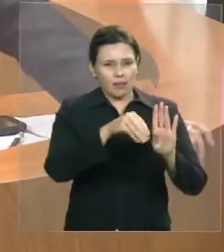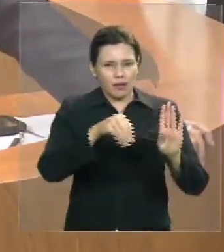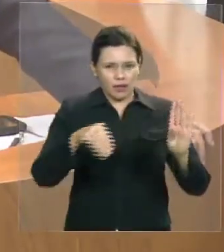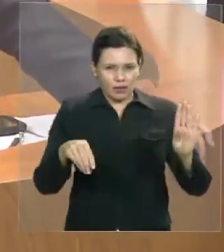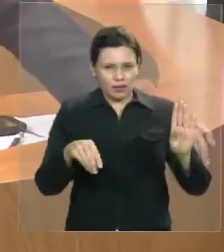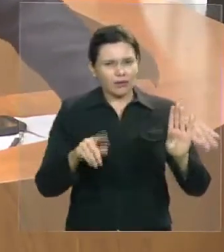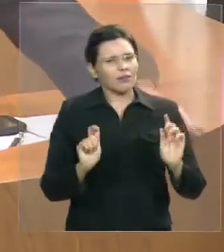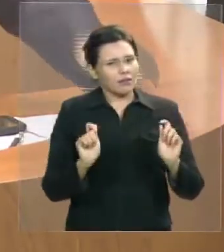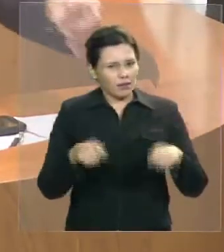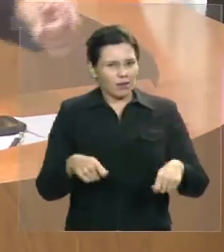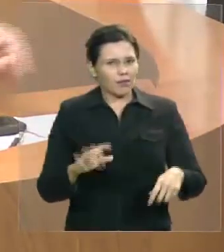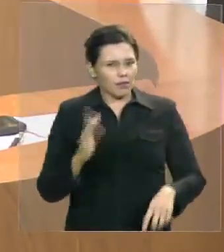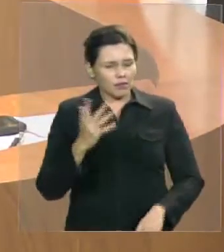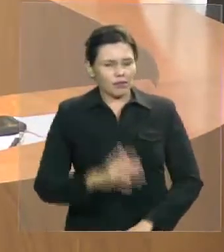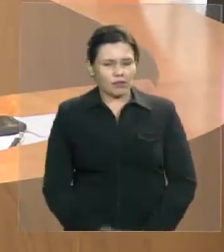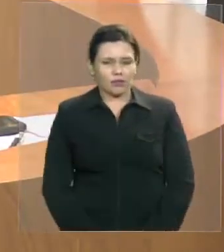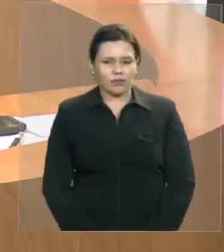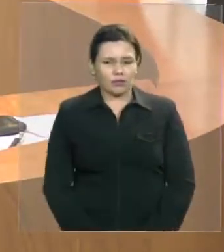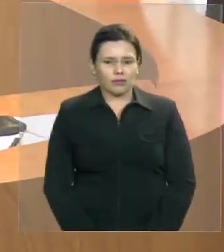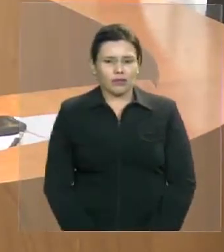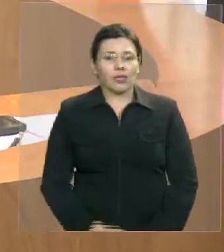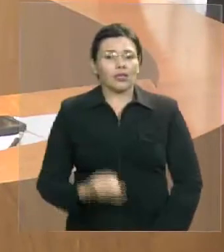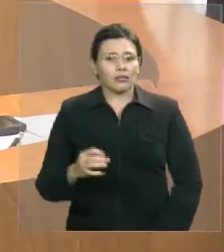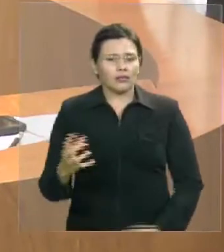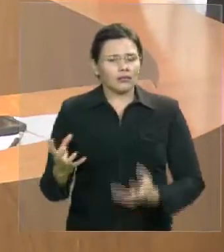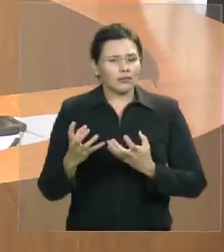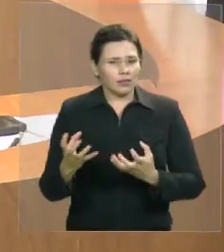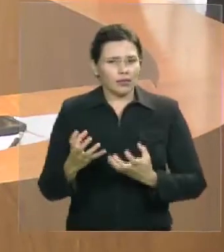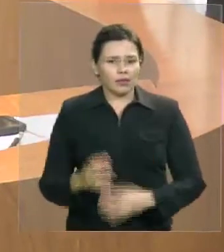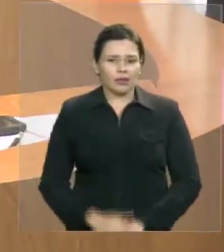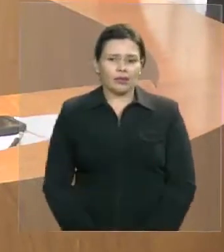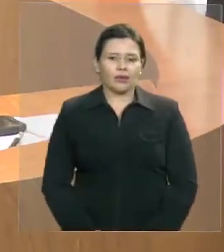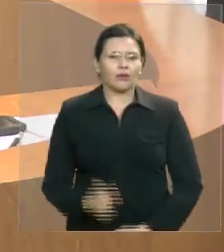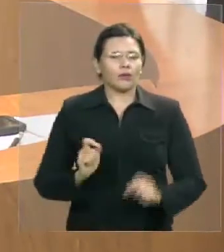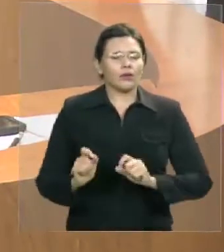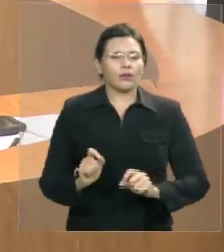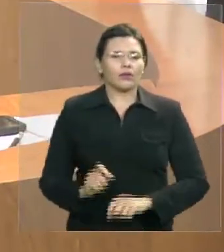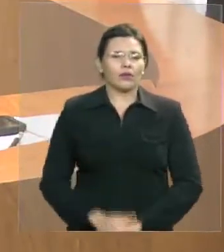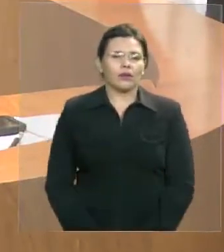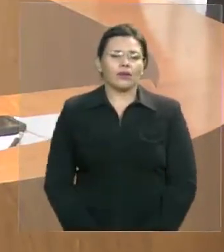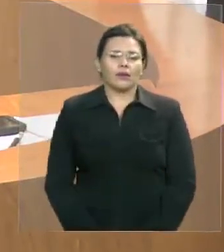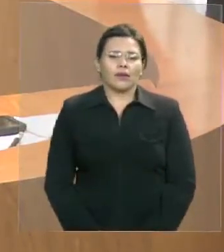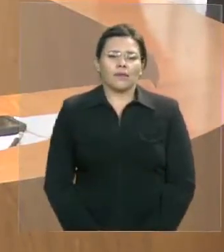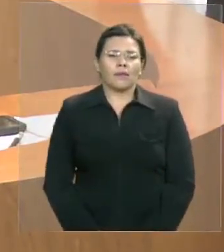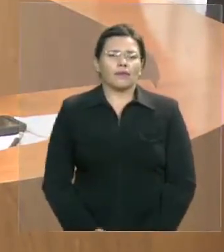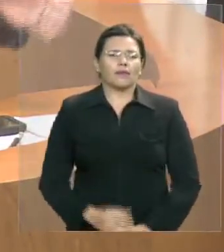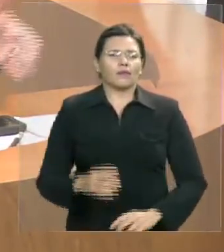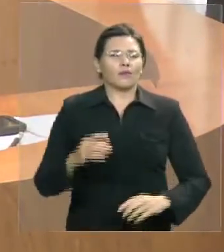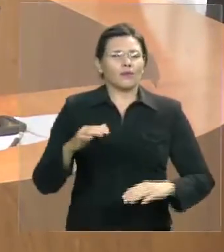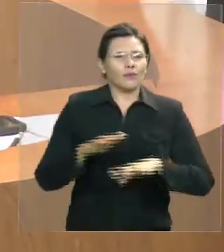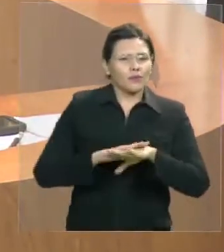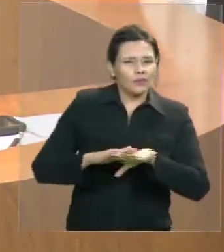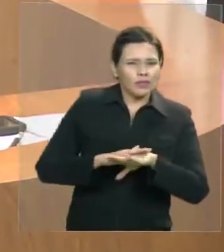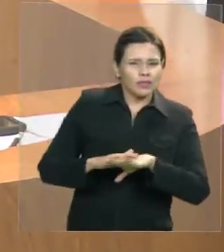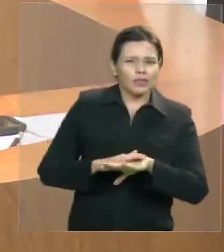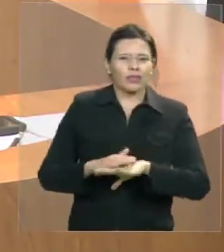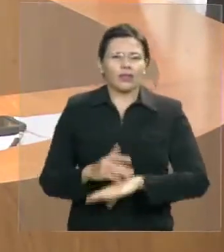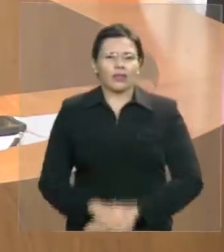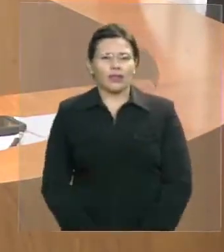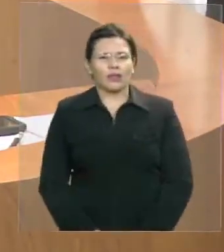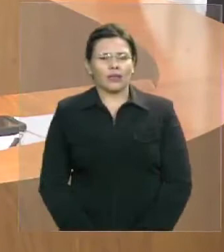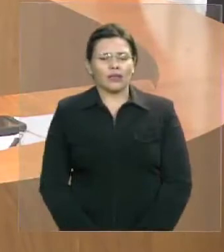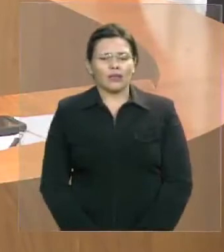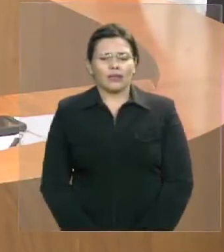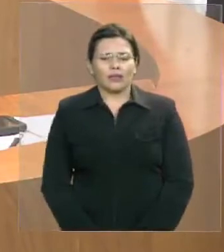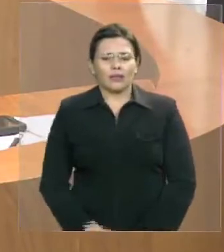prefeito, sequer deram oportunidade dele sentar, fazer um acordo, desistir da candidatura em prol